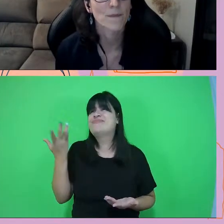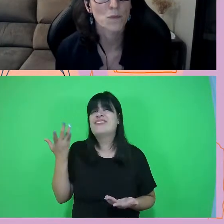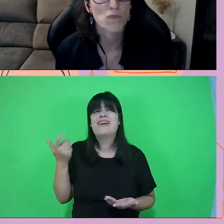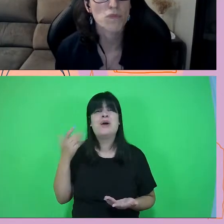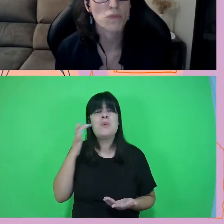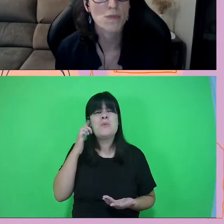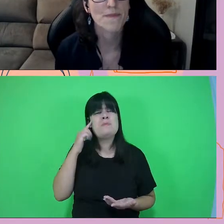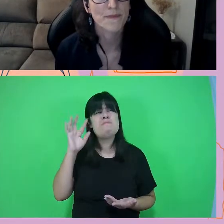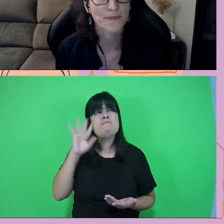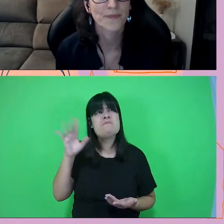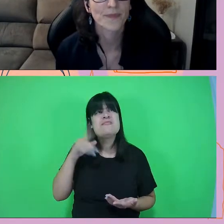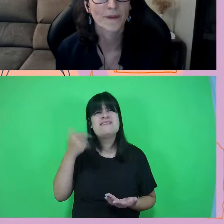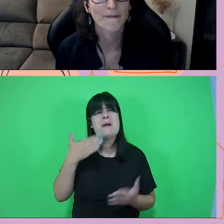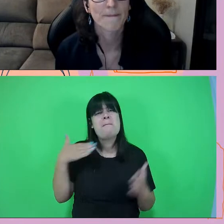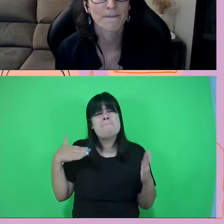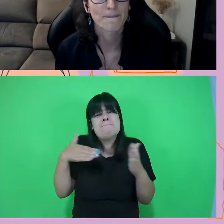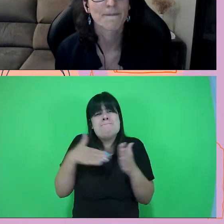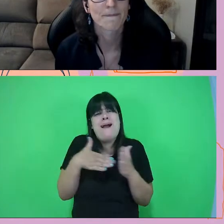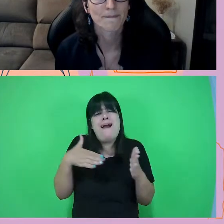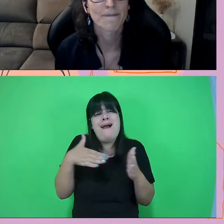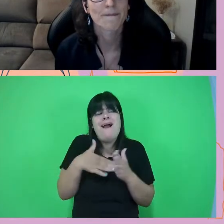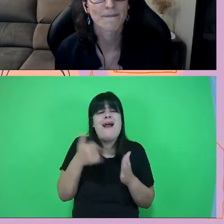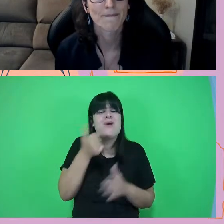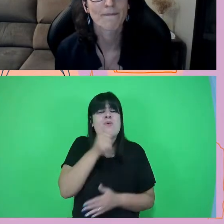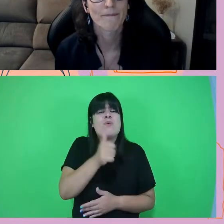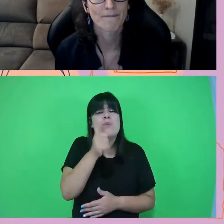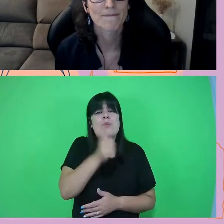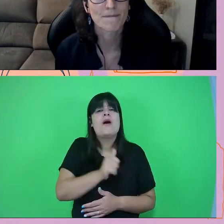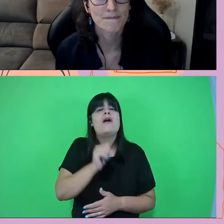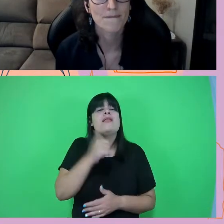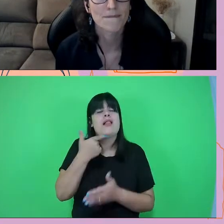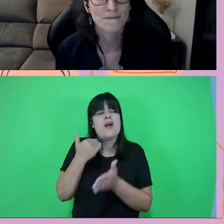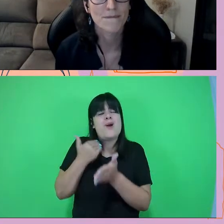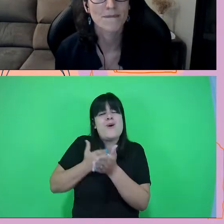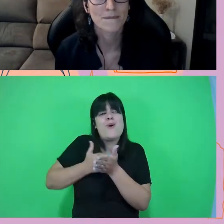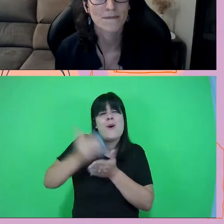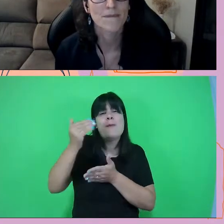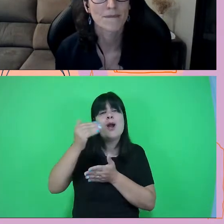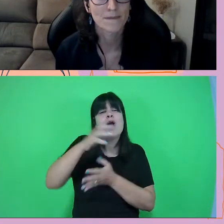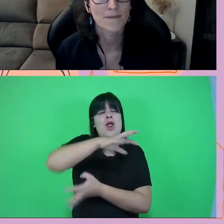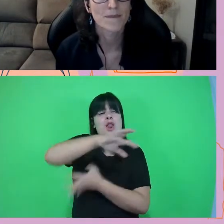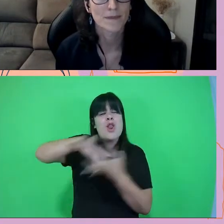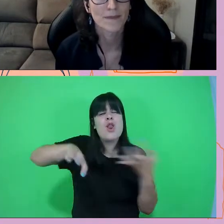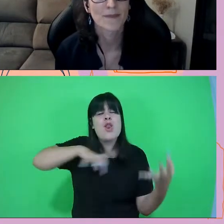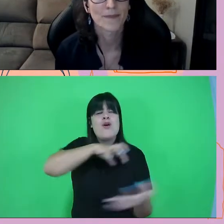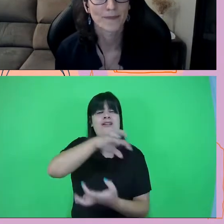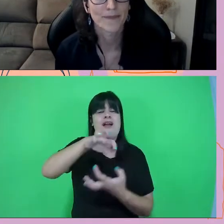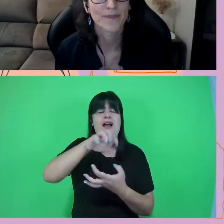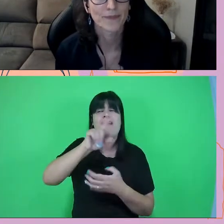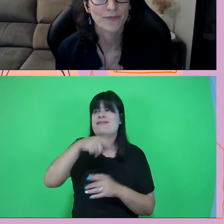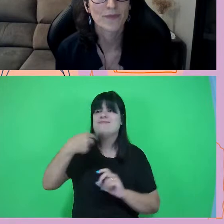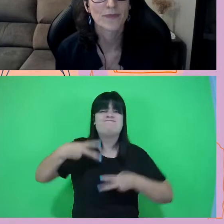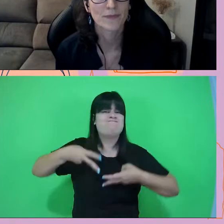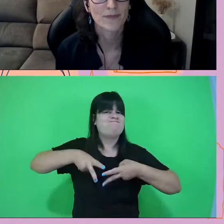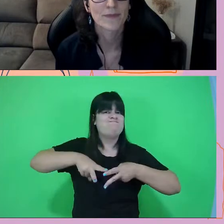que são essas barreiras que as mulheres pioneiras, as revolucionárias, elas sempre enfrentaram e tornaram o